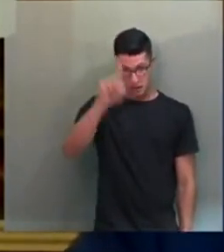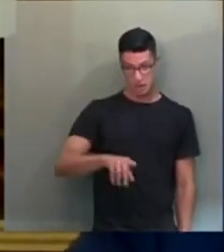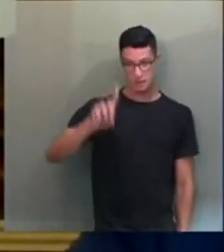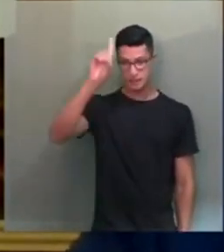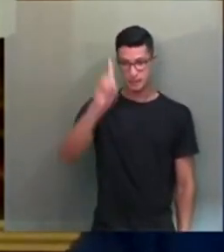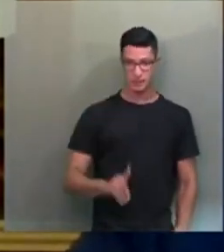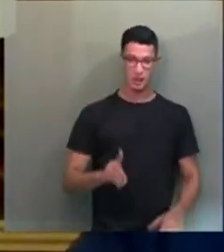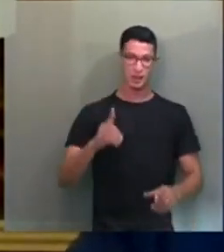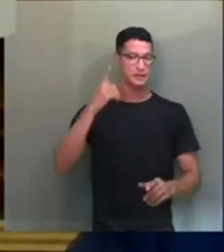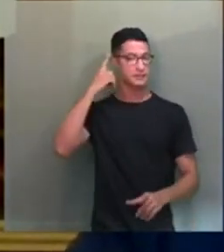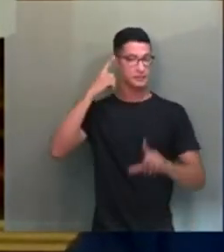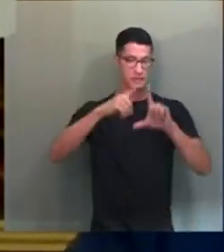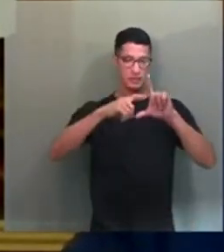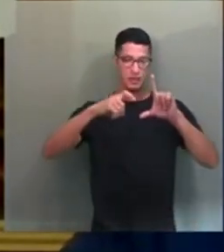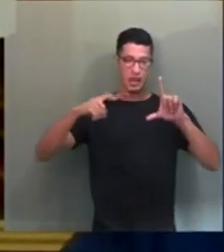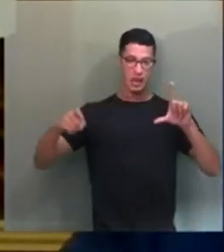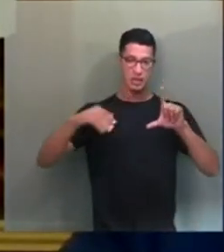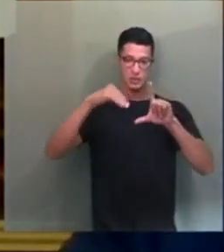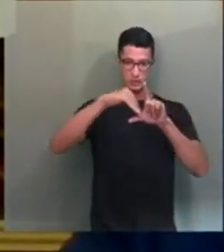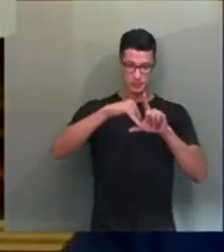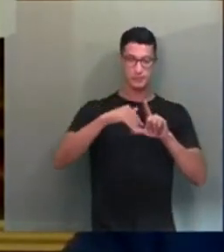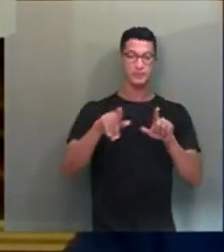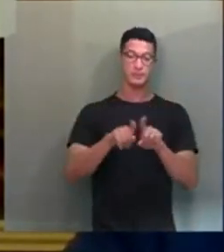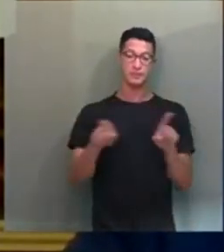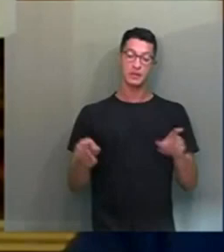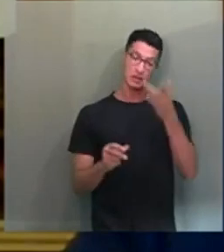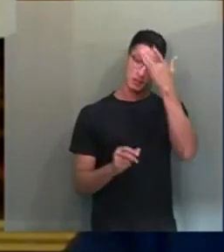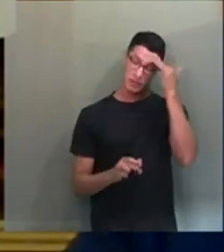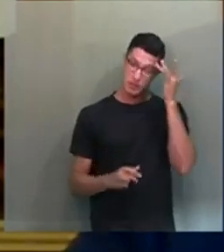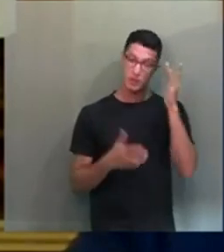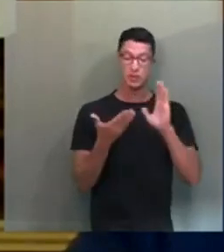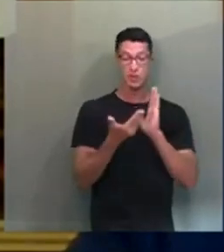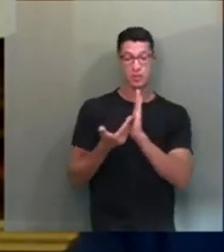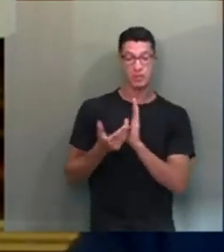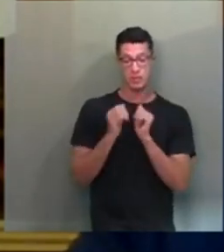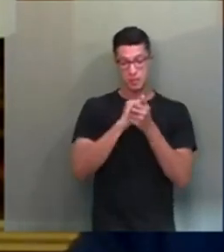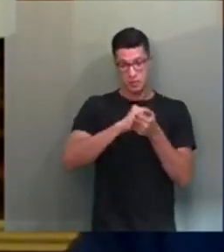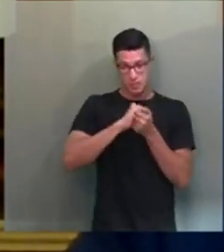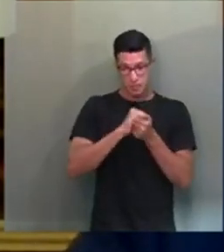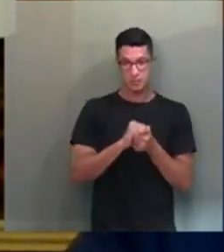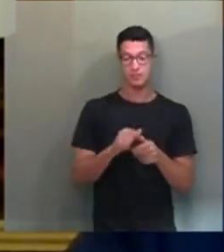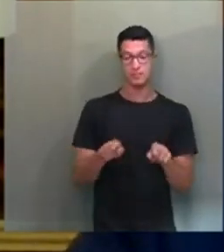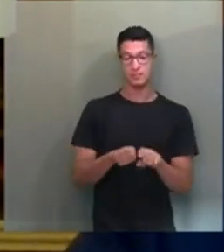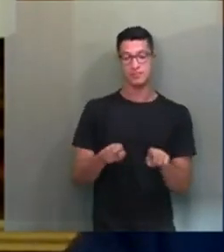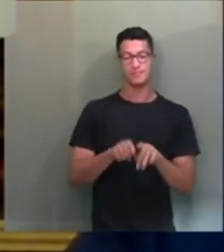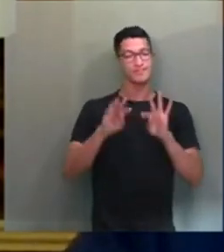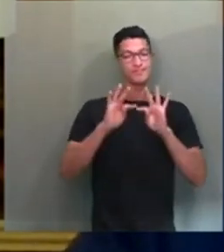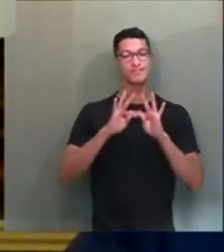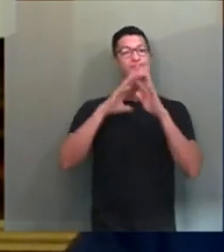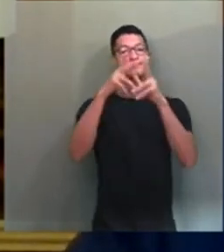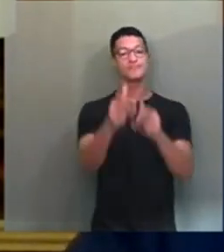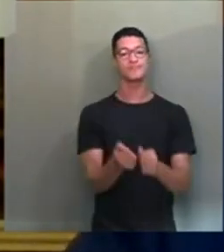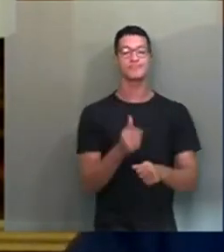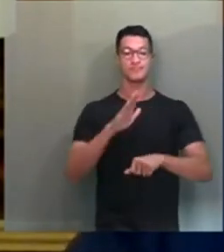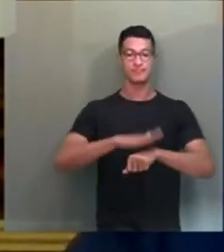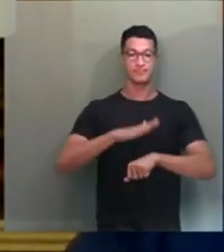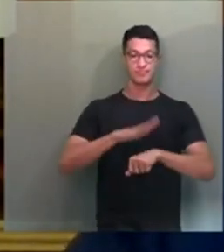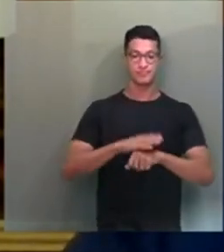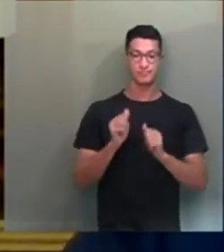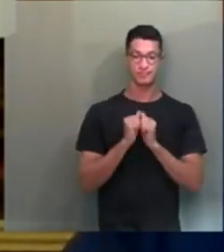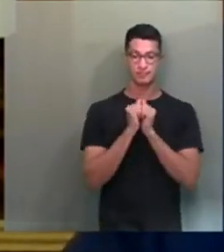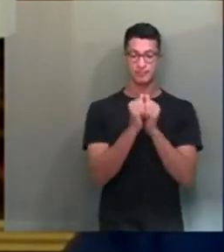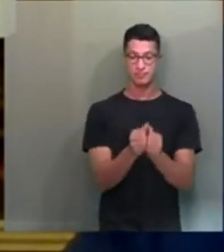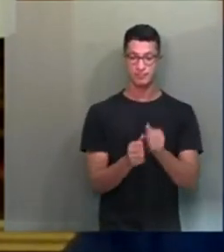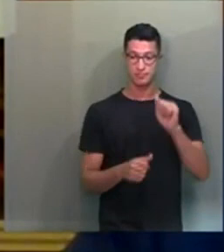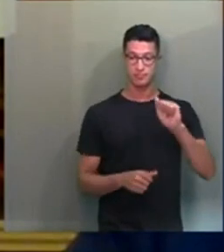da Rádio Senado. Mas nas suas pessoas, cumprimentar todos e todas que fazem parte